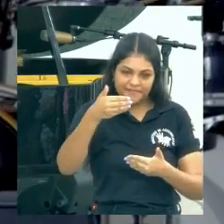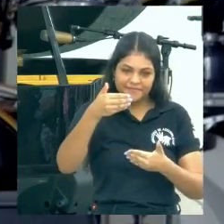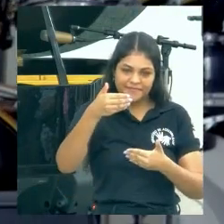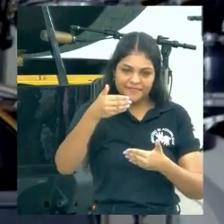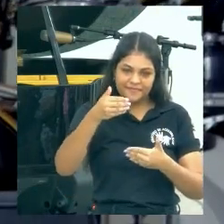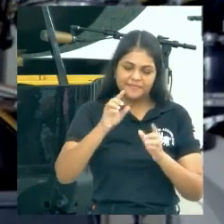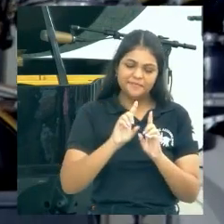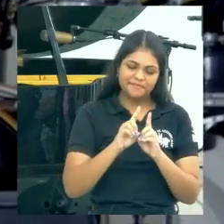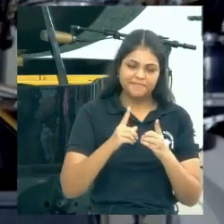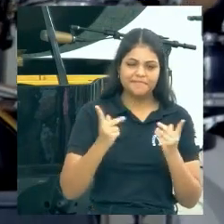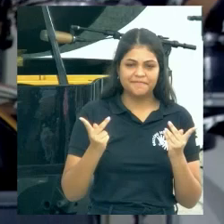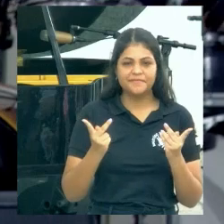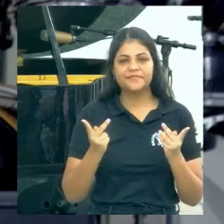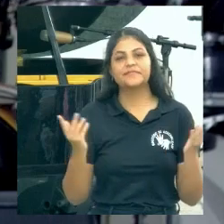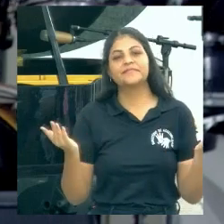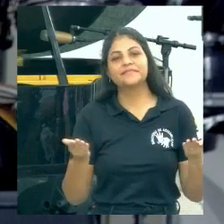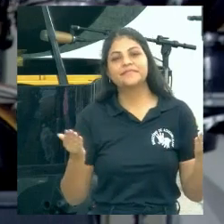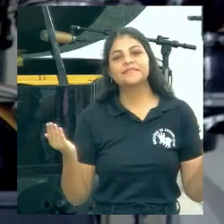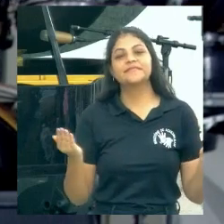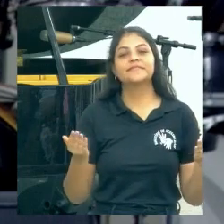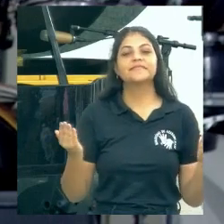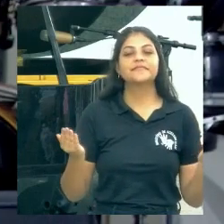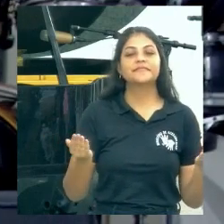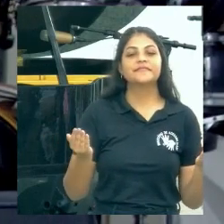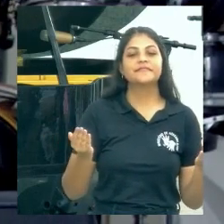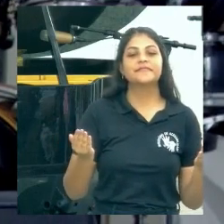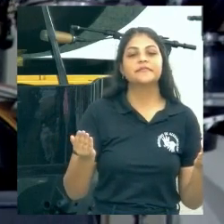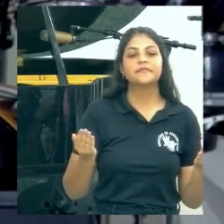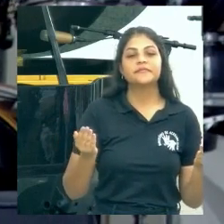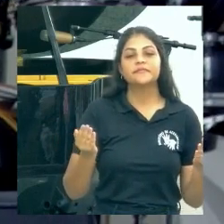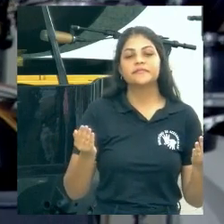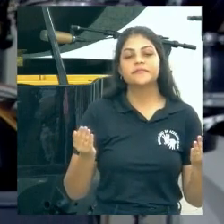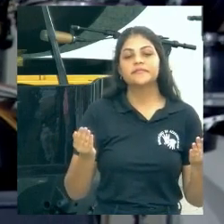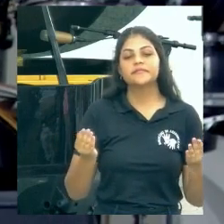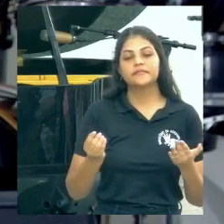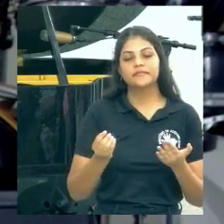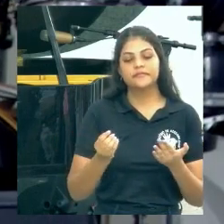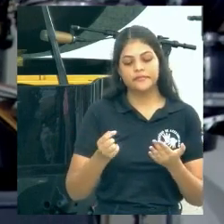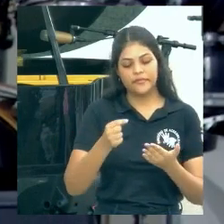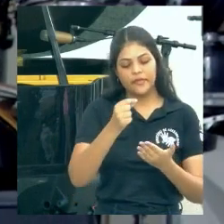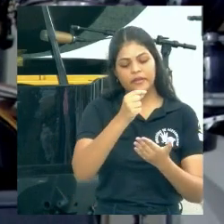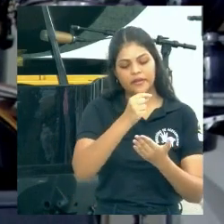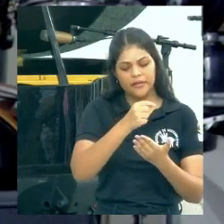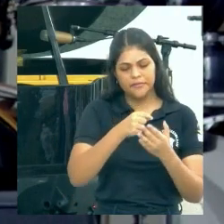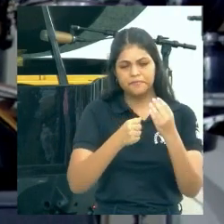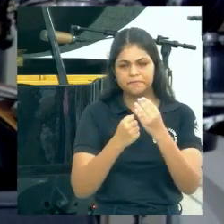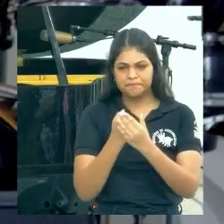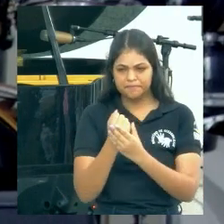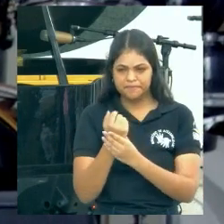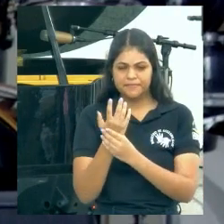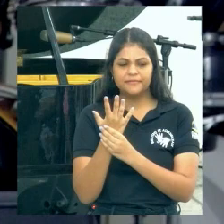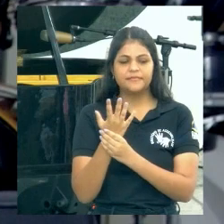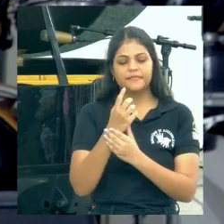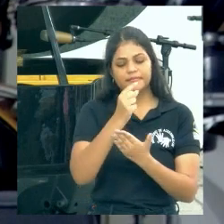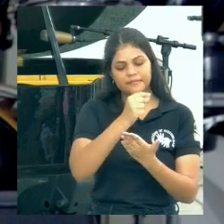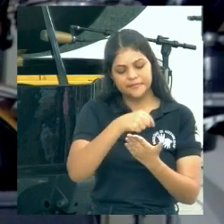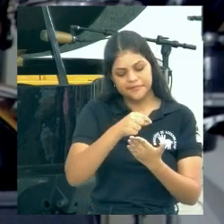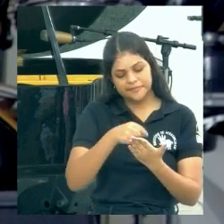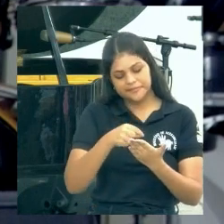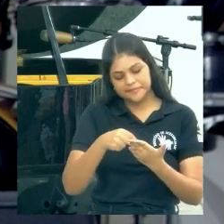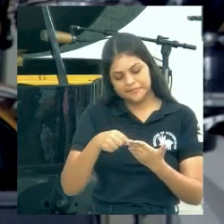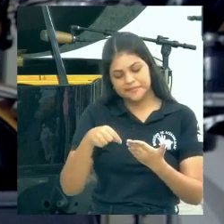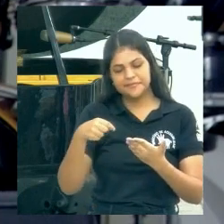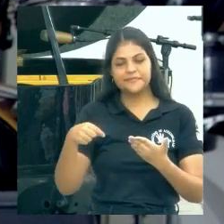de hoje, né? Bem diferente de hoje. Mas aqui é aquela feita à mão, não é? Escrita com letra cursiva.